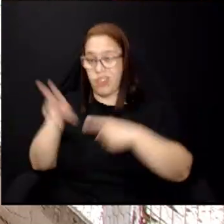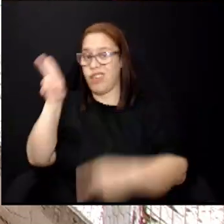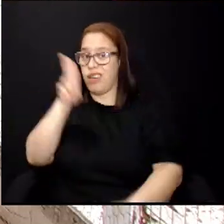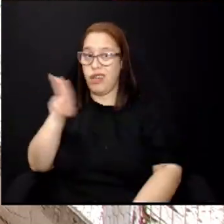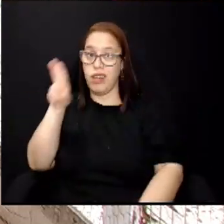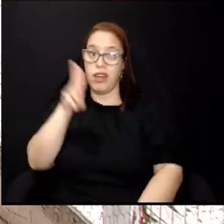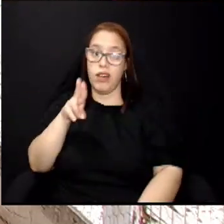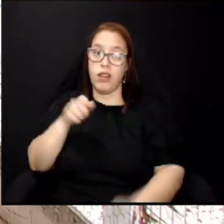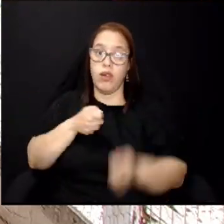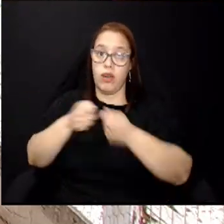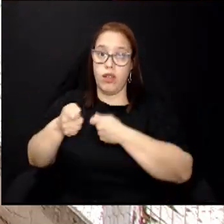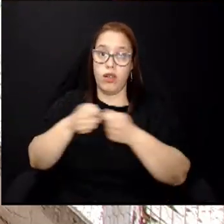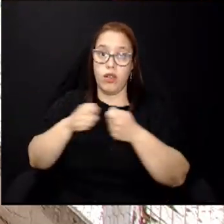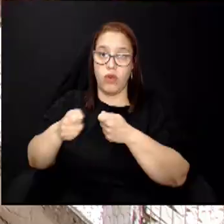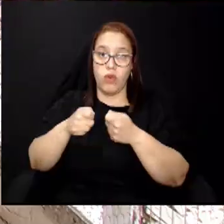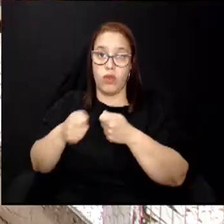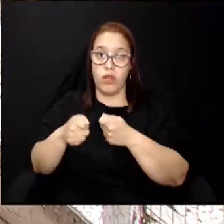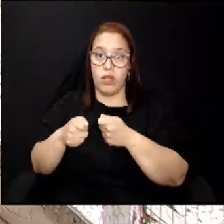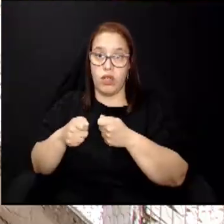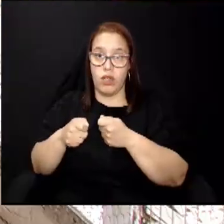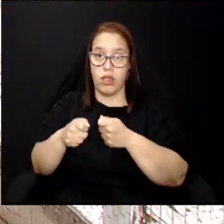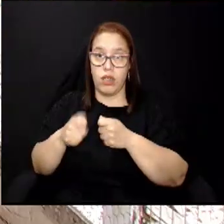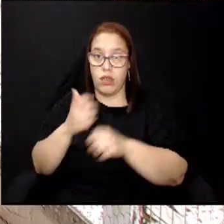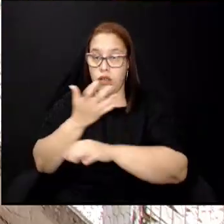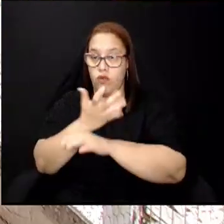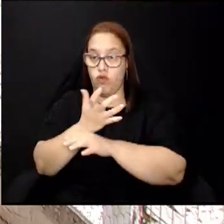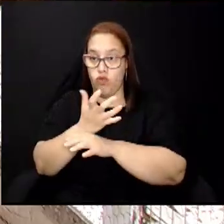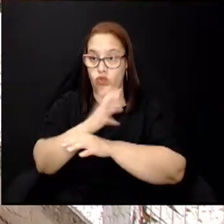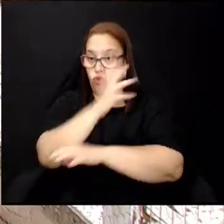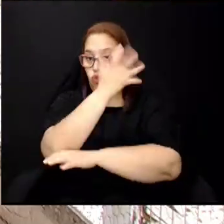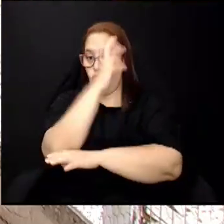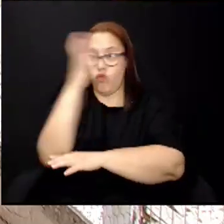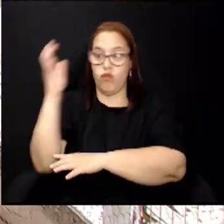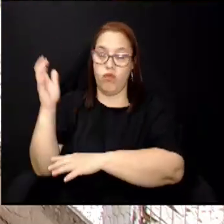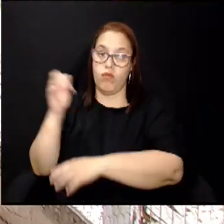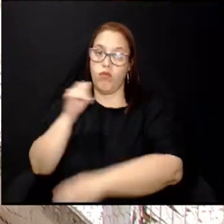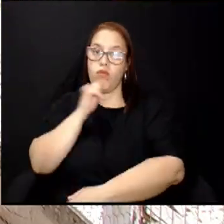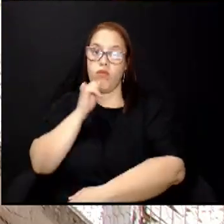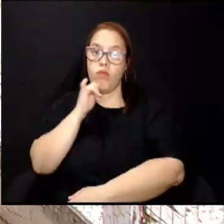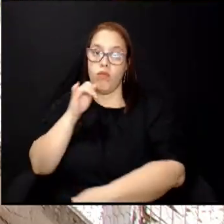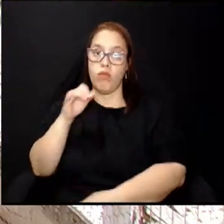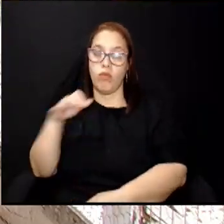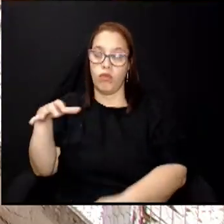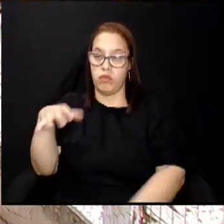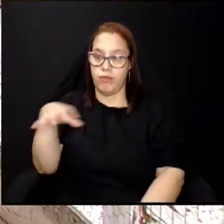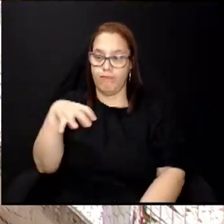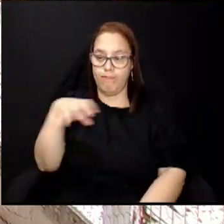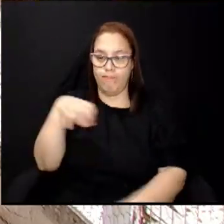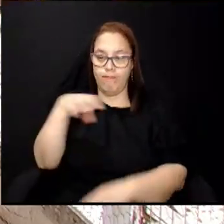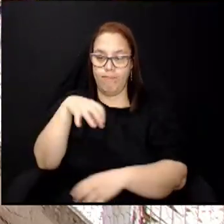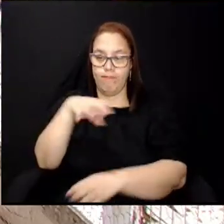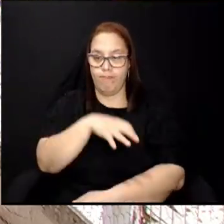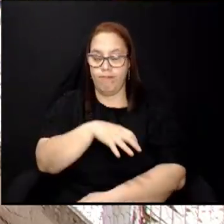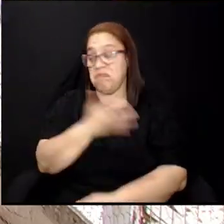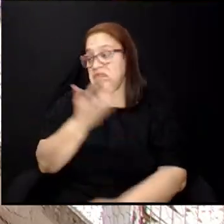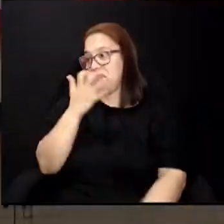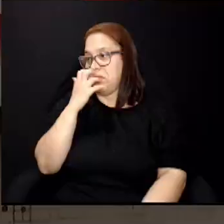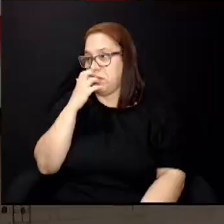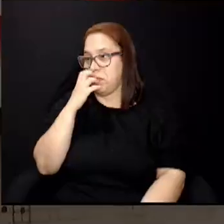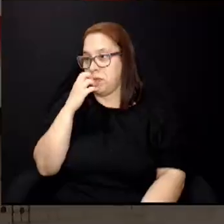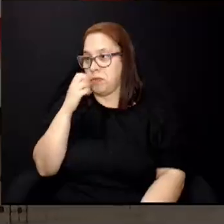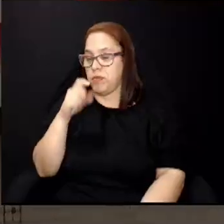grama, controlar a infestação de, por exemplo, aranha, infestação de escorpião,